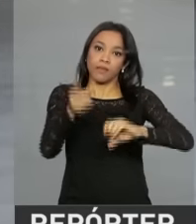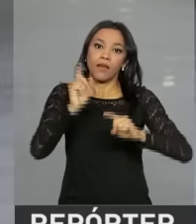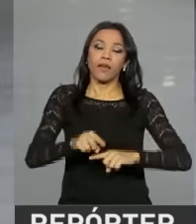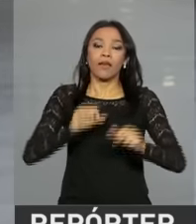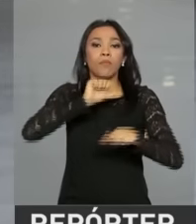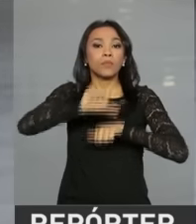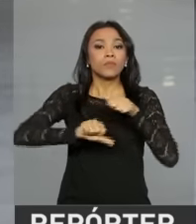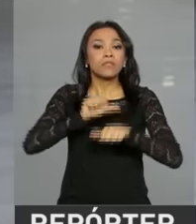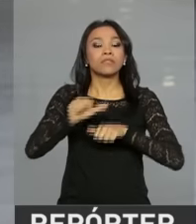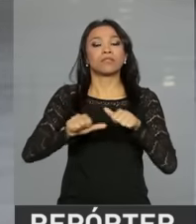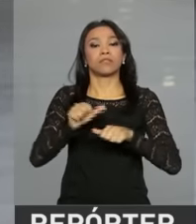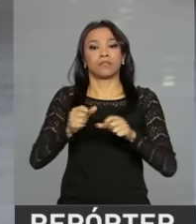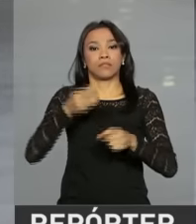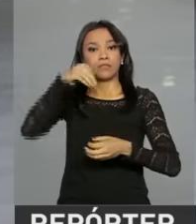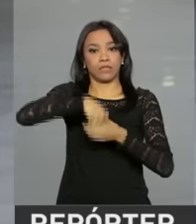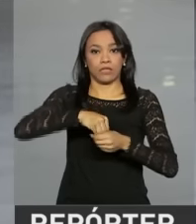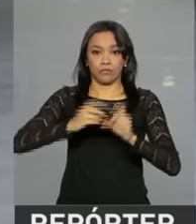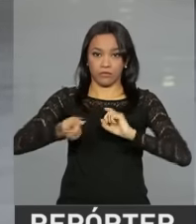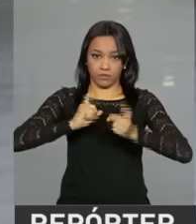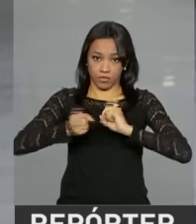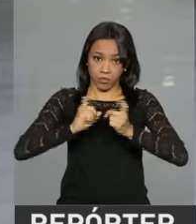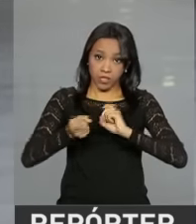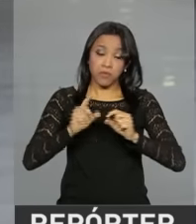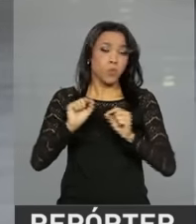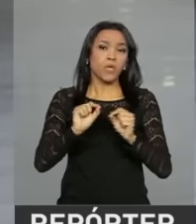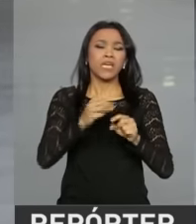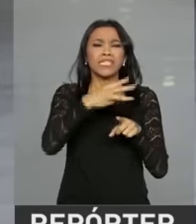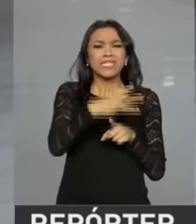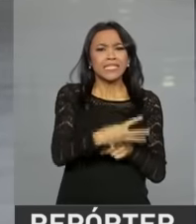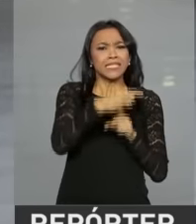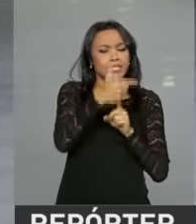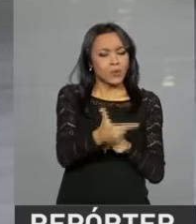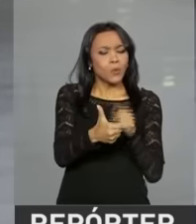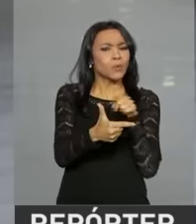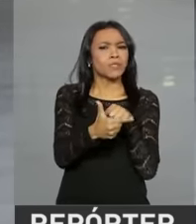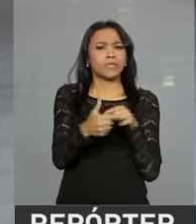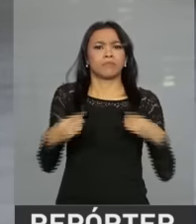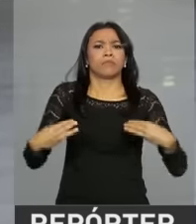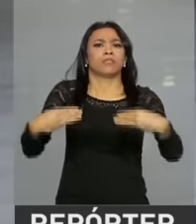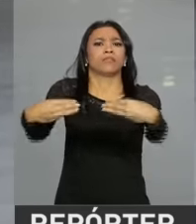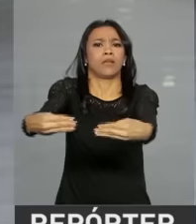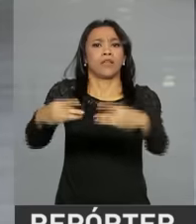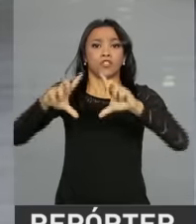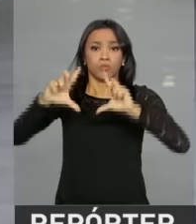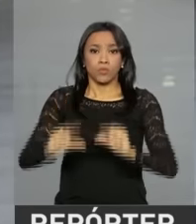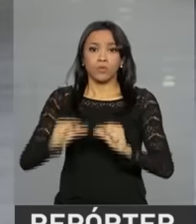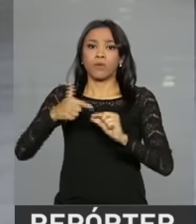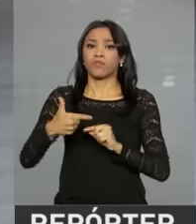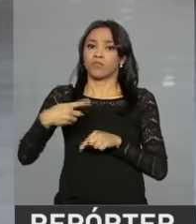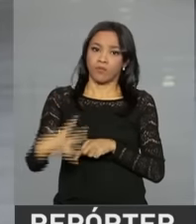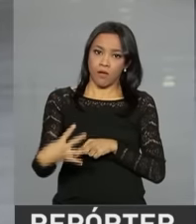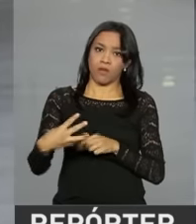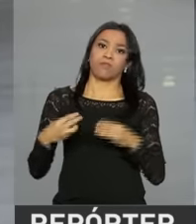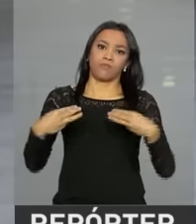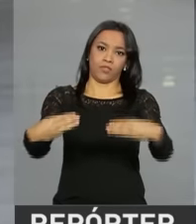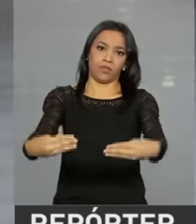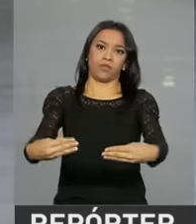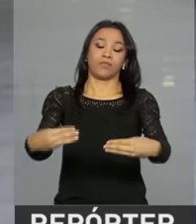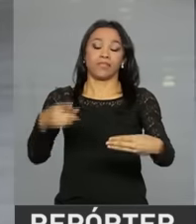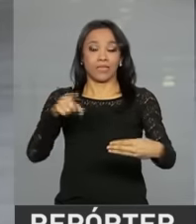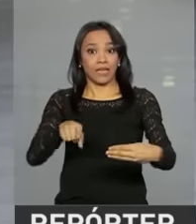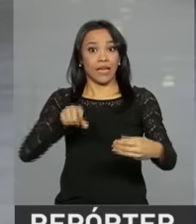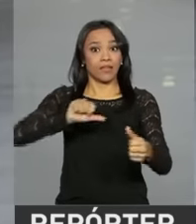reforma administrativa. Essa reforma que diminui de 32 para 24 o número de ministérios e que provocou aí